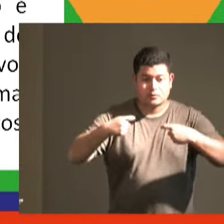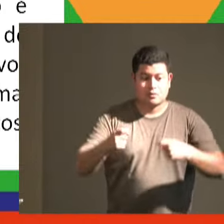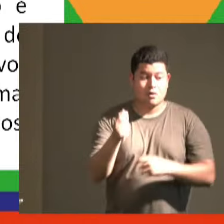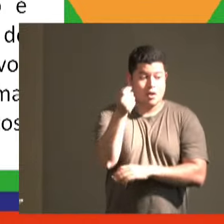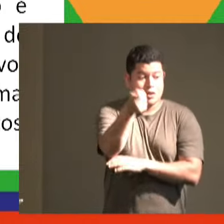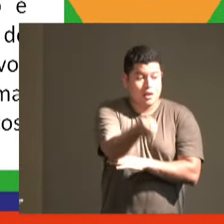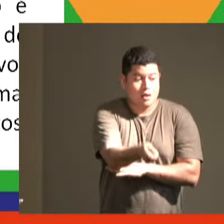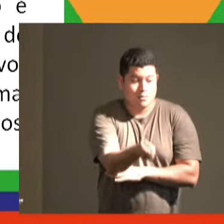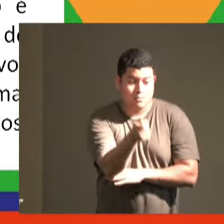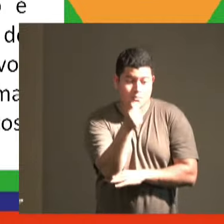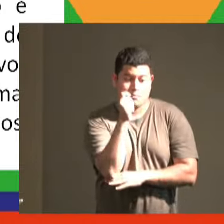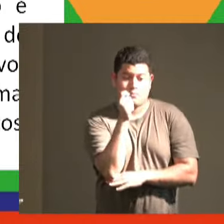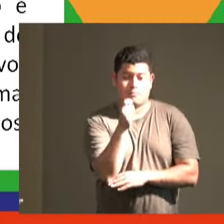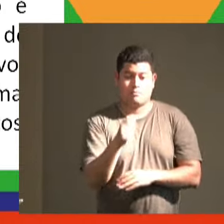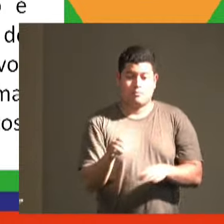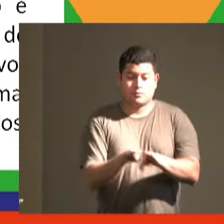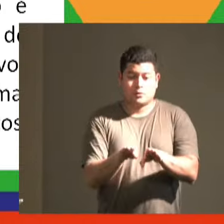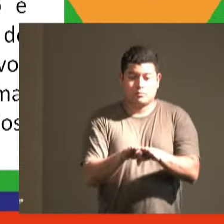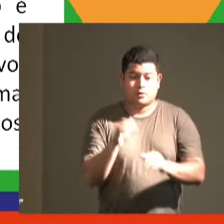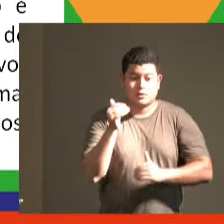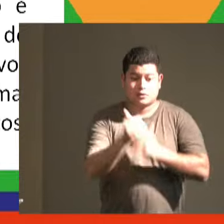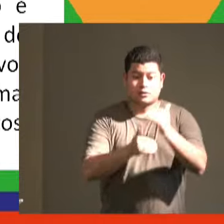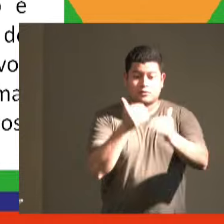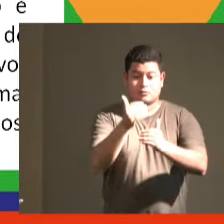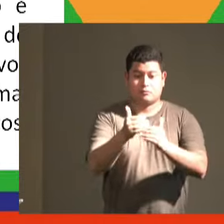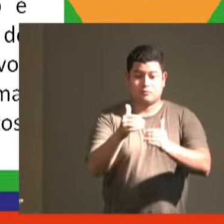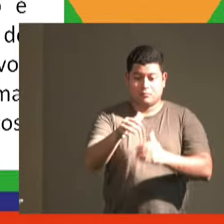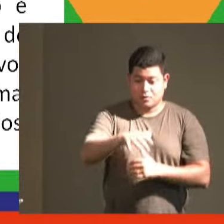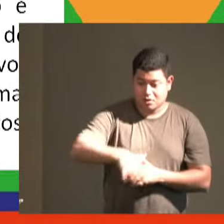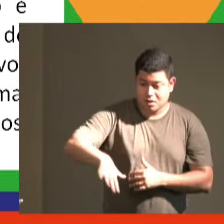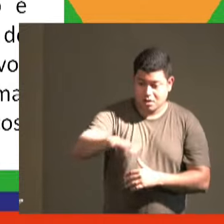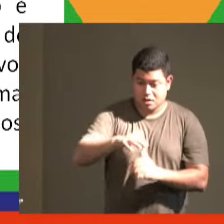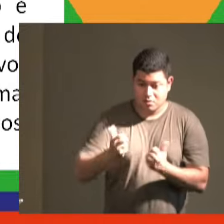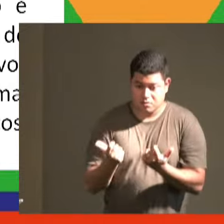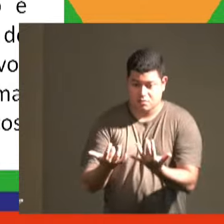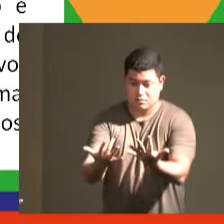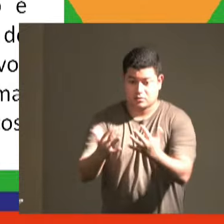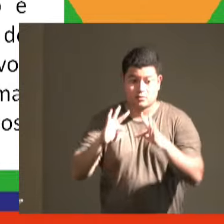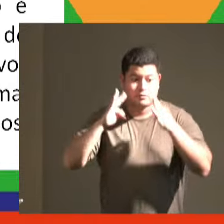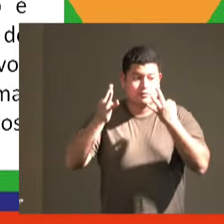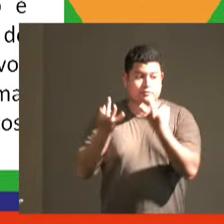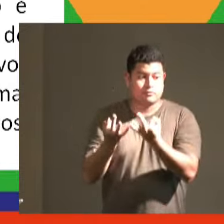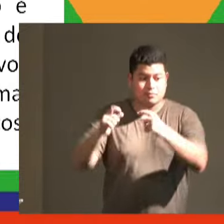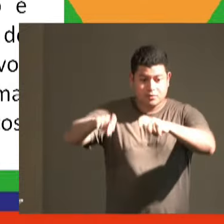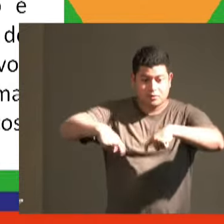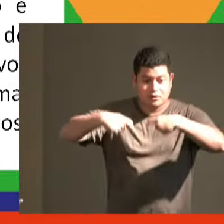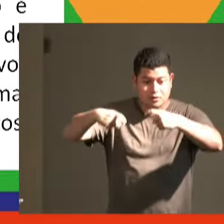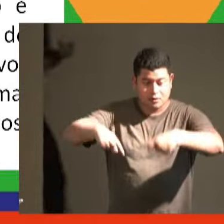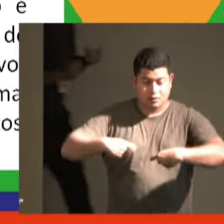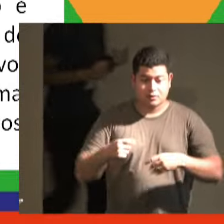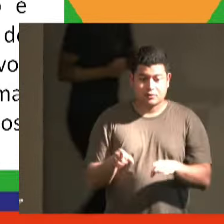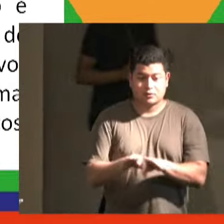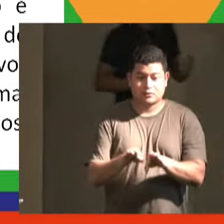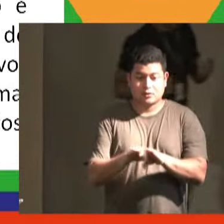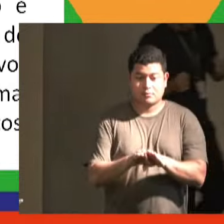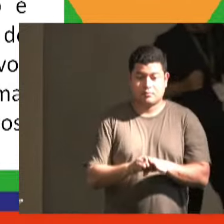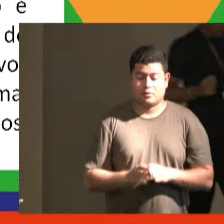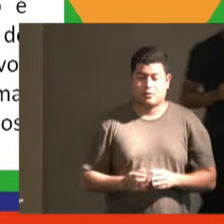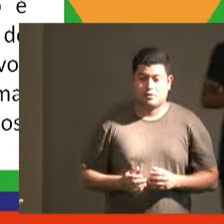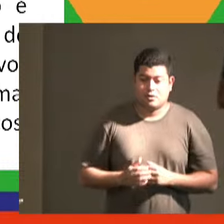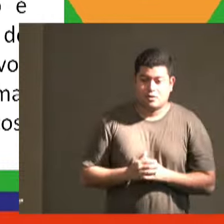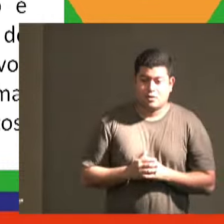Pesca, Ministério do Desenvolvimento Agrário e Familiar, né? E a Agência